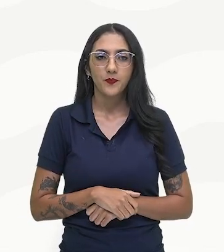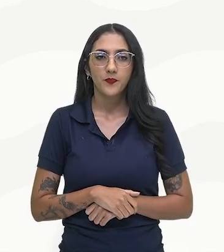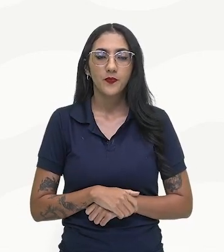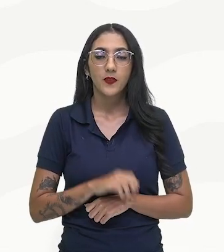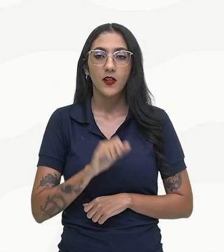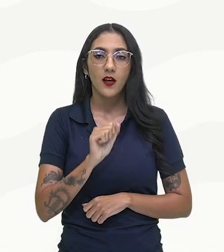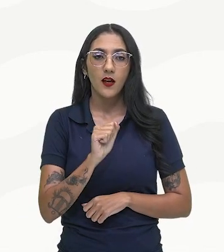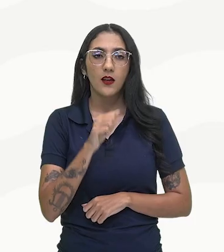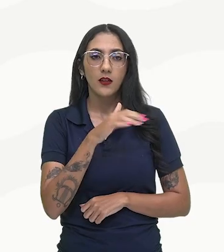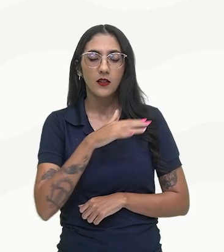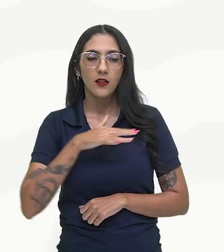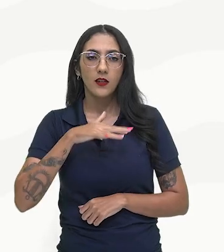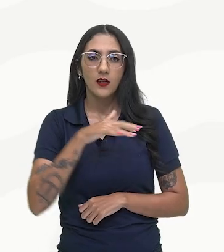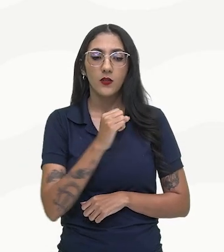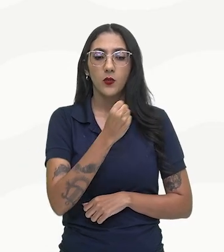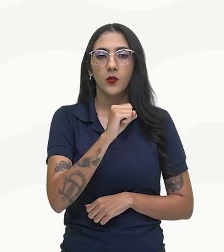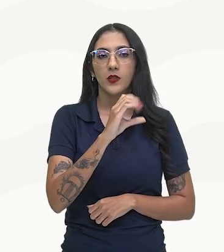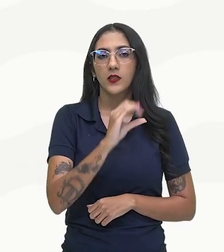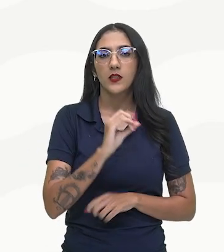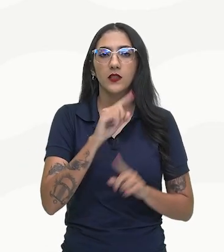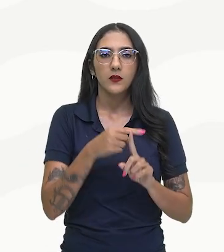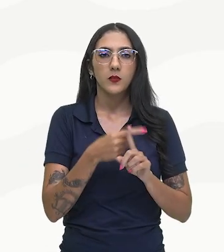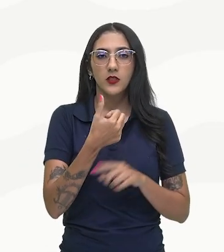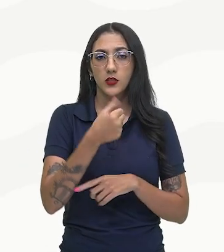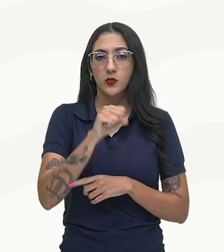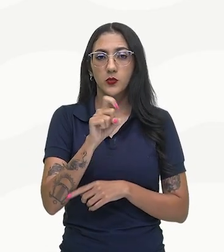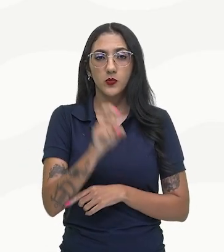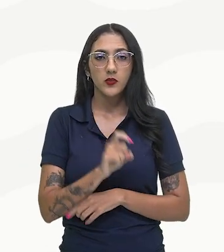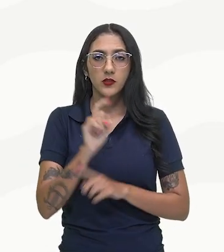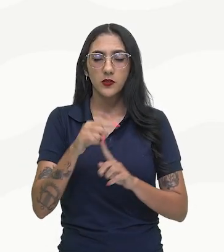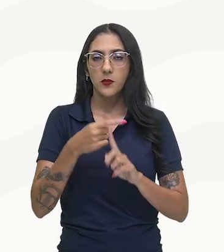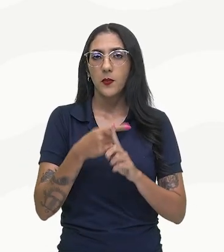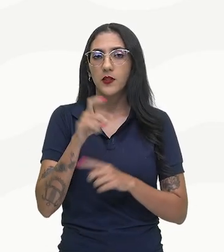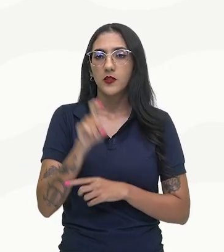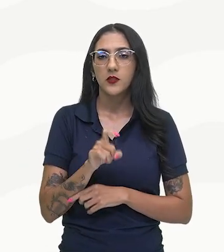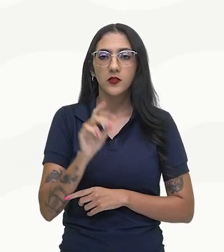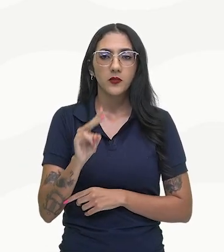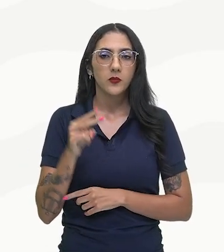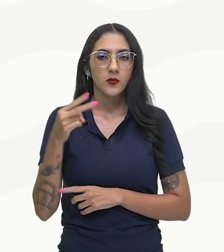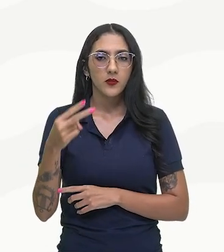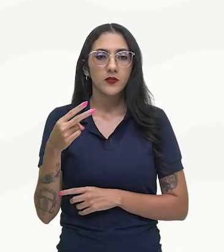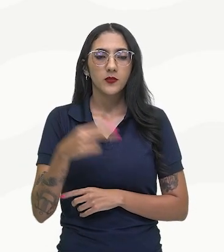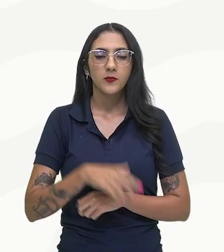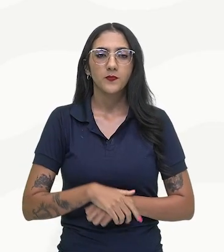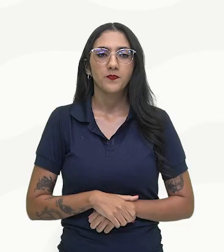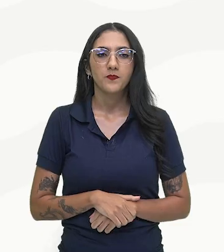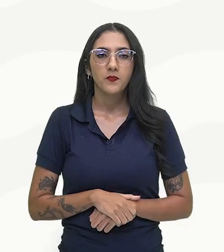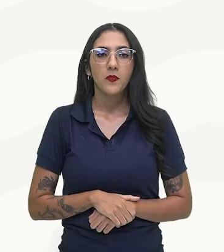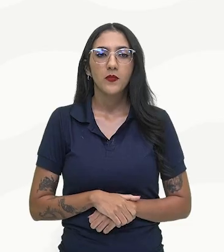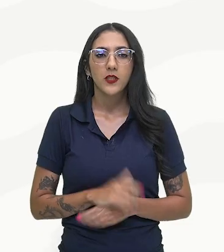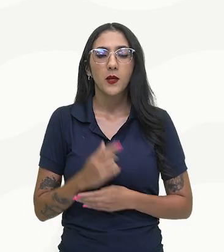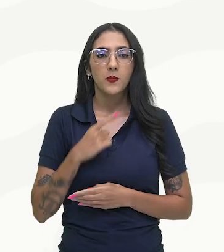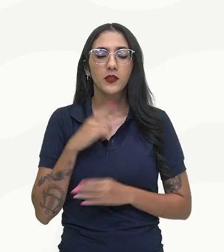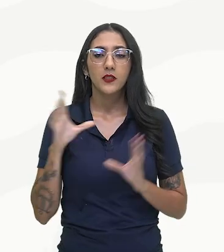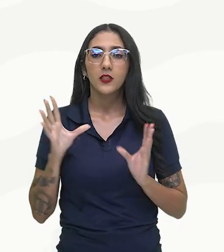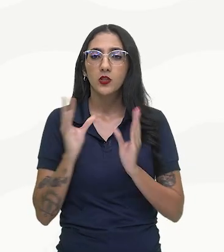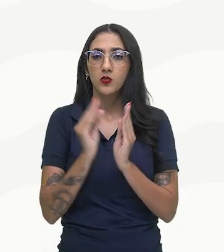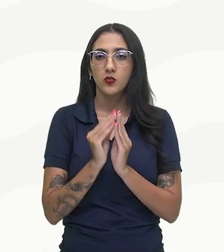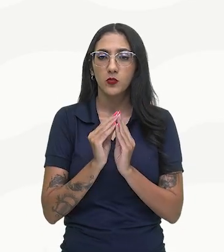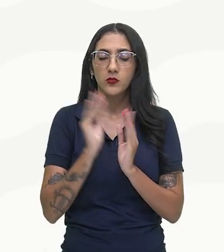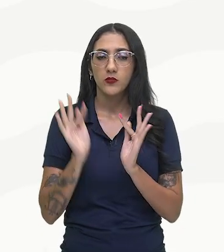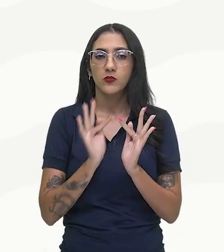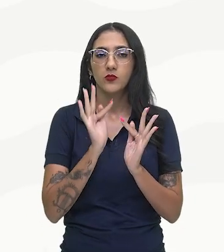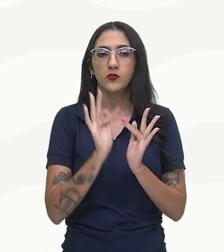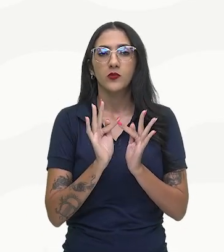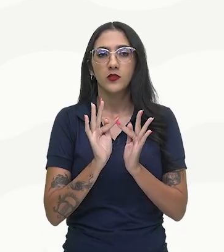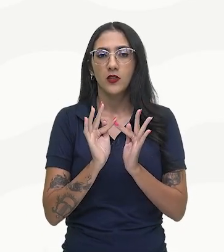por 80 mais 18x mais x ao quadrado. E para ficar na forma aqui de função quadrática, a gente